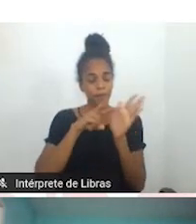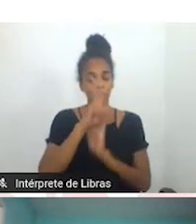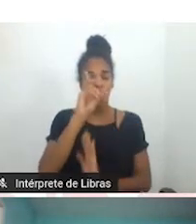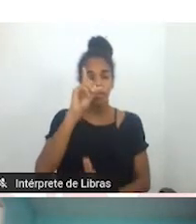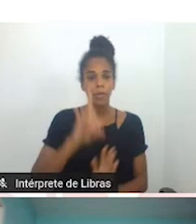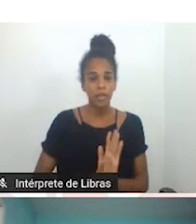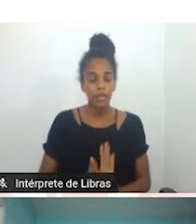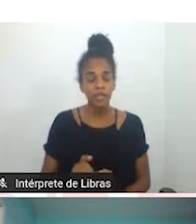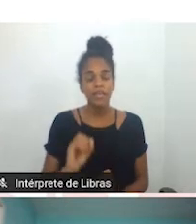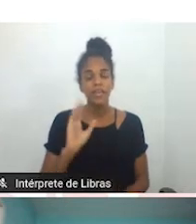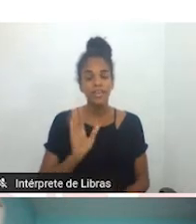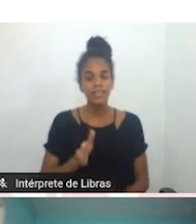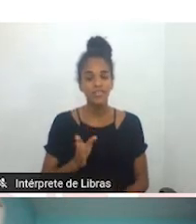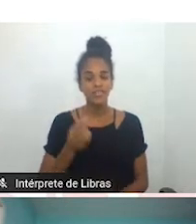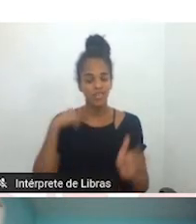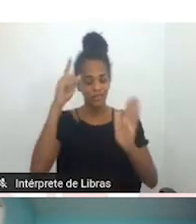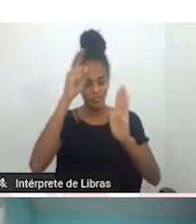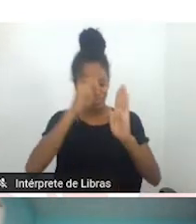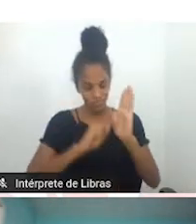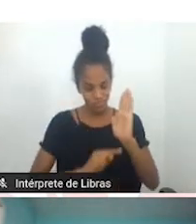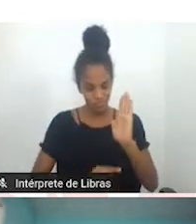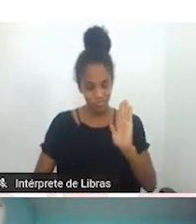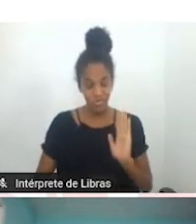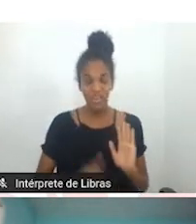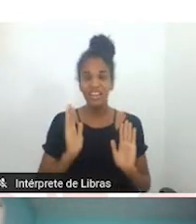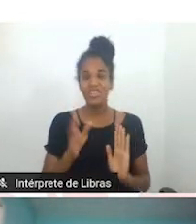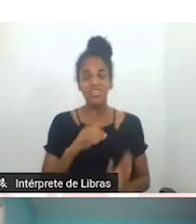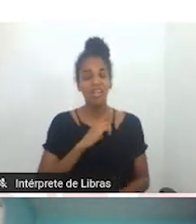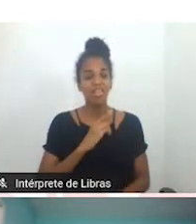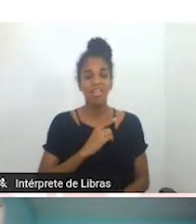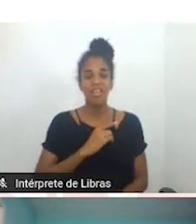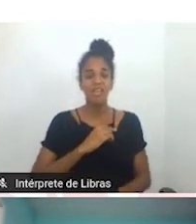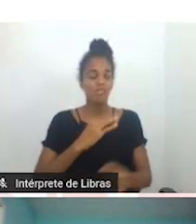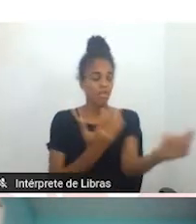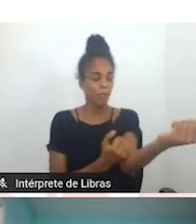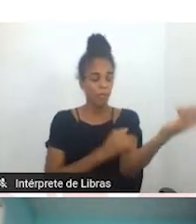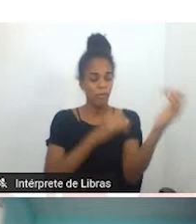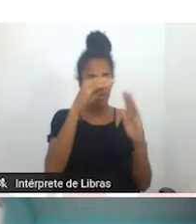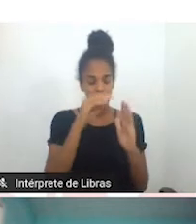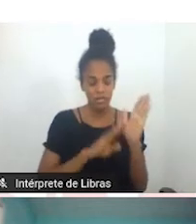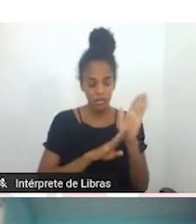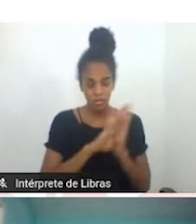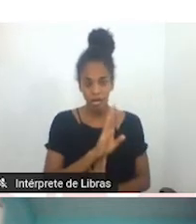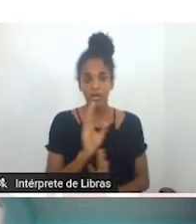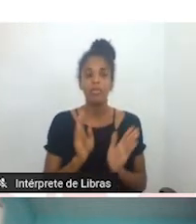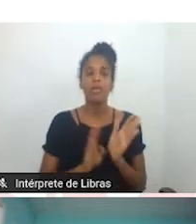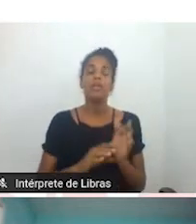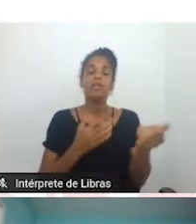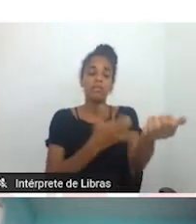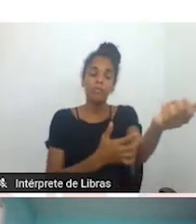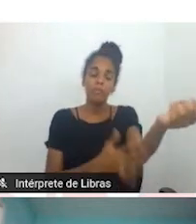são diabéticos, hipertensos, eles têm vitamina D baixa, às vezes pela doença de base, então a gente não consegue correlacionar, apesar de que vitamina D